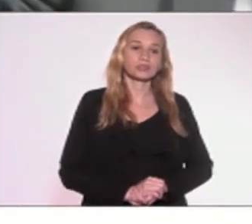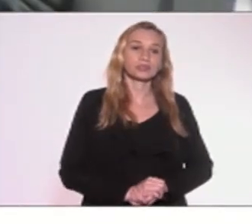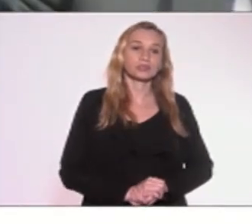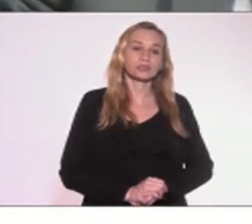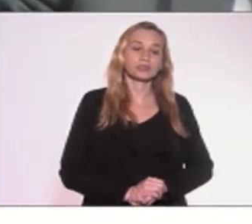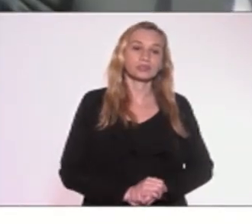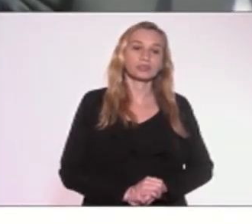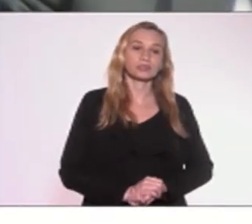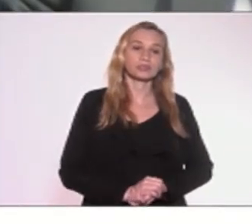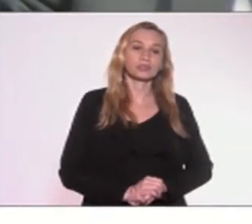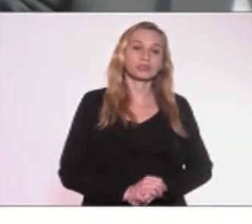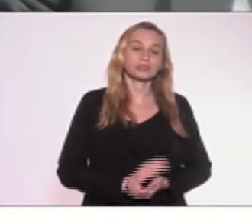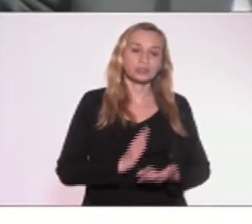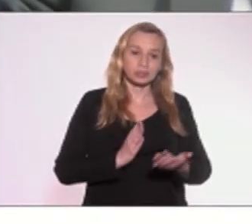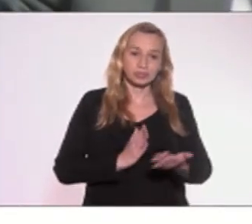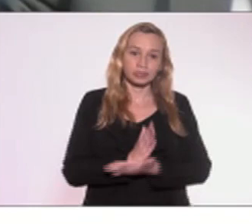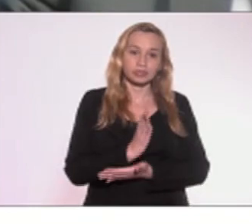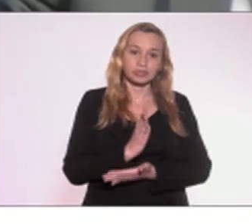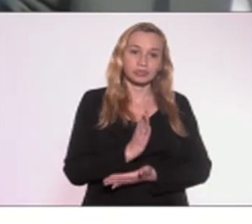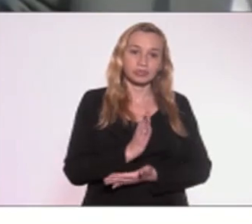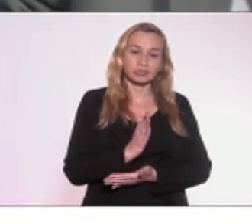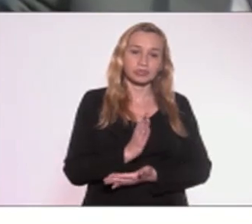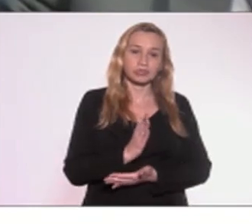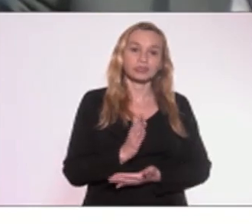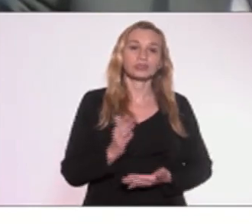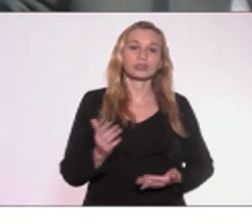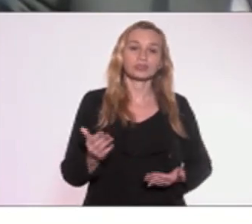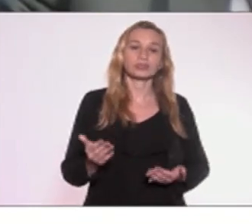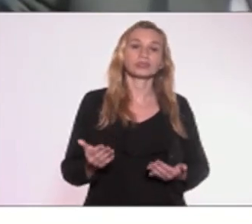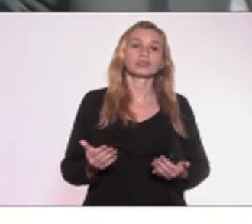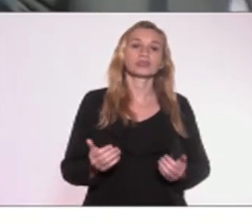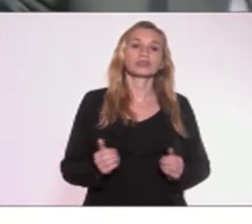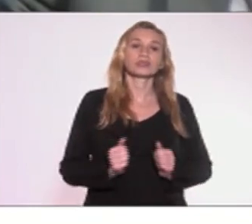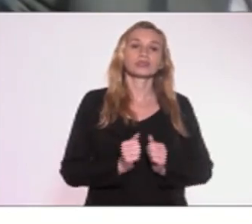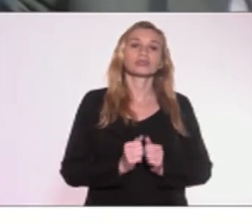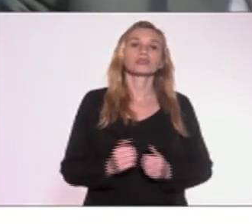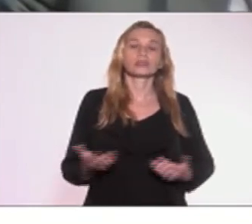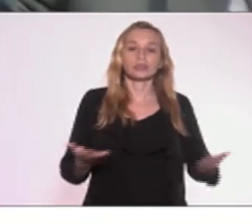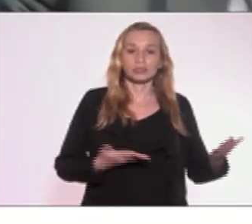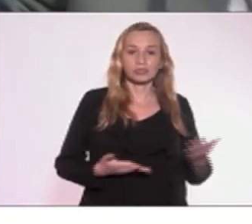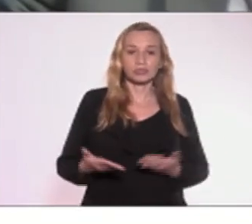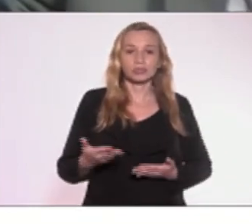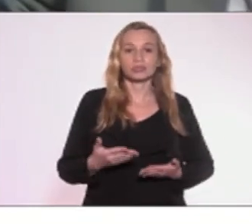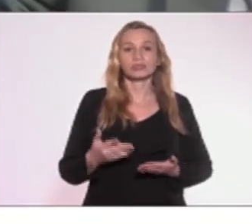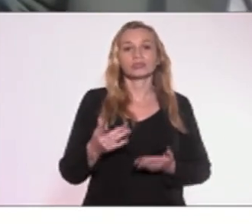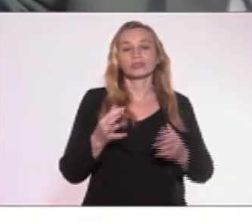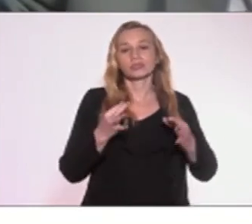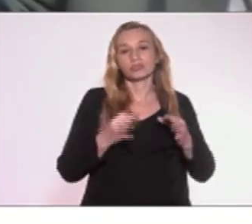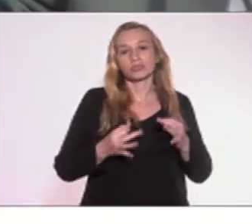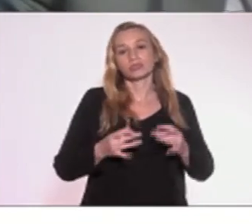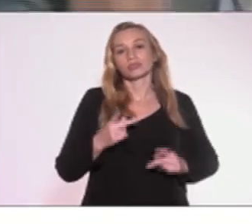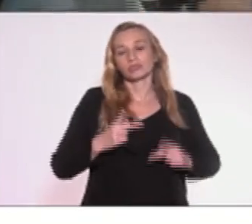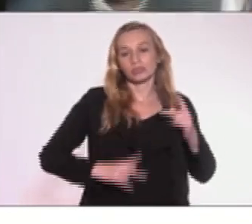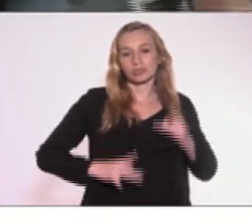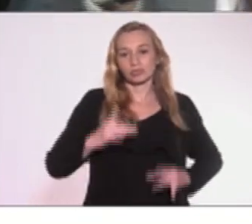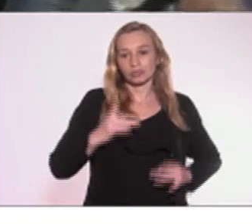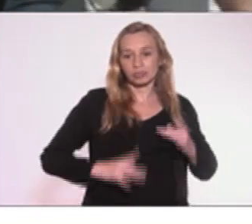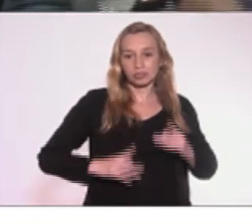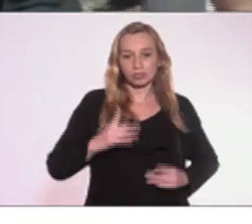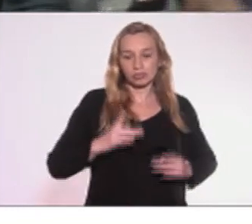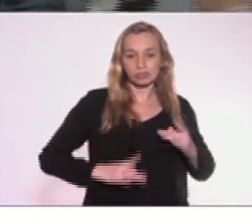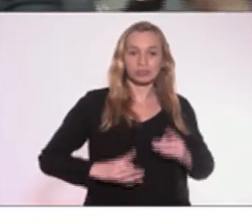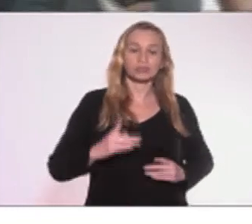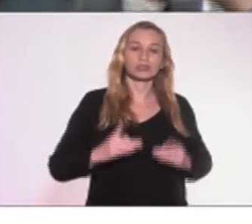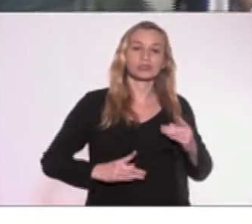do que autorizado a participação do Procurador de Justiça Marcelo Rocha Monteiro junto a esse